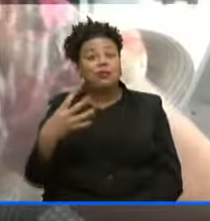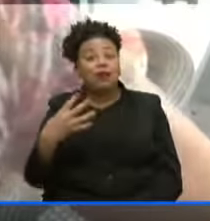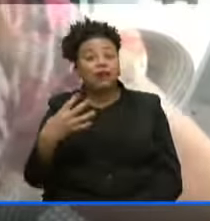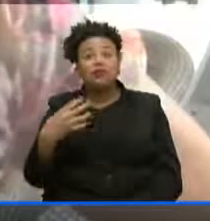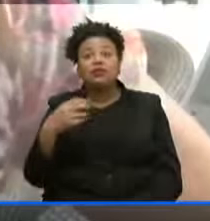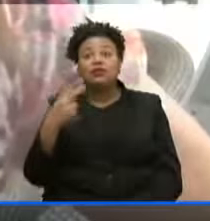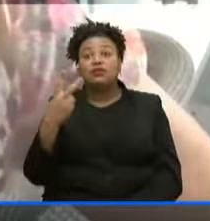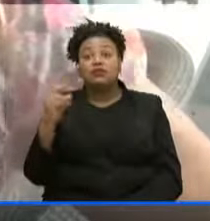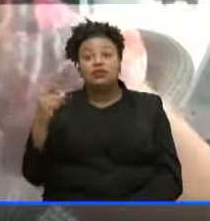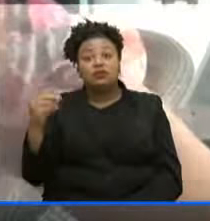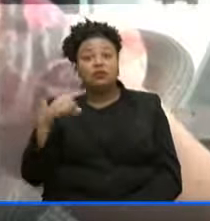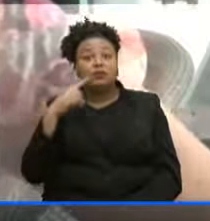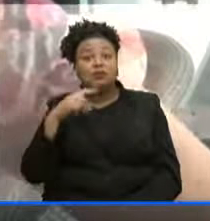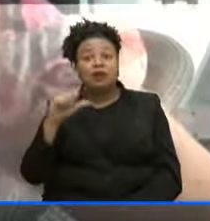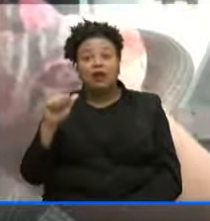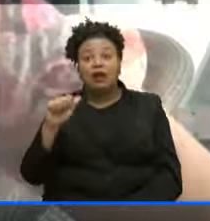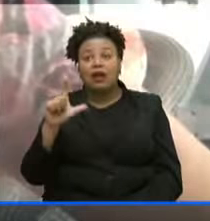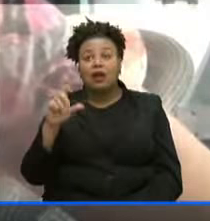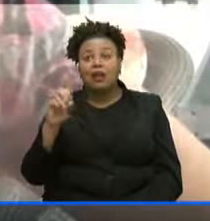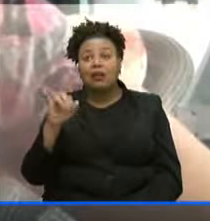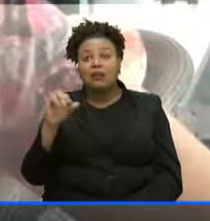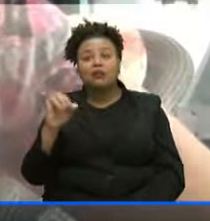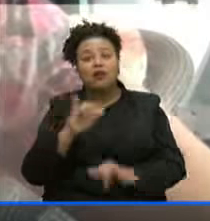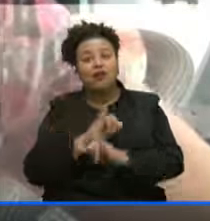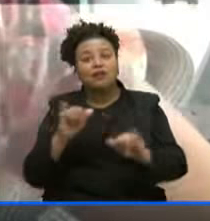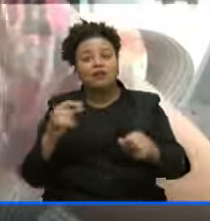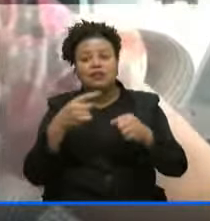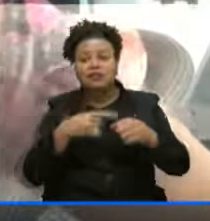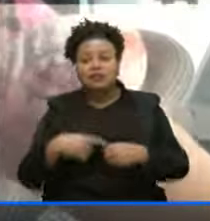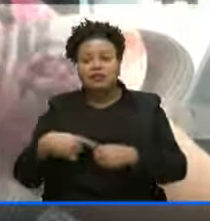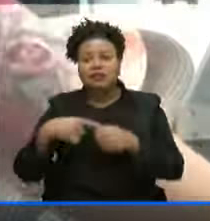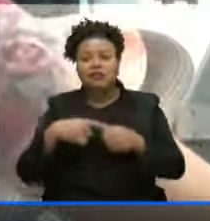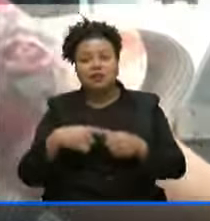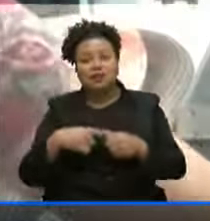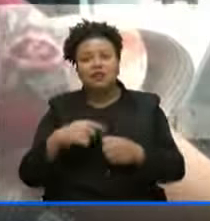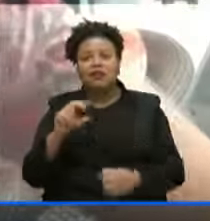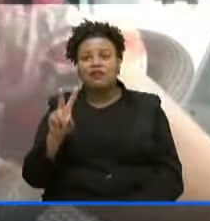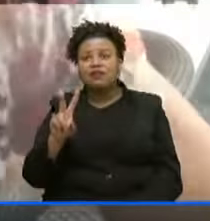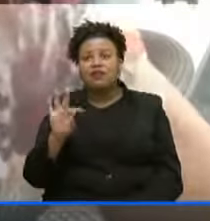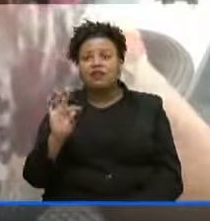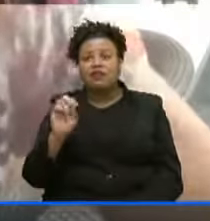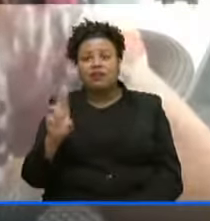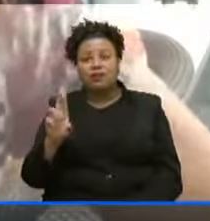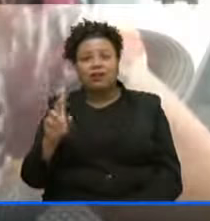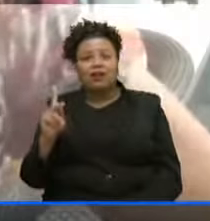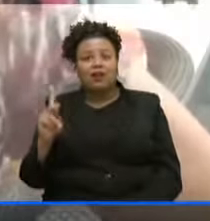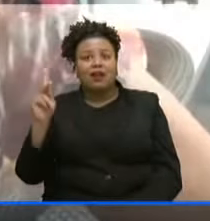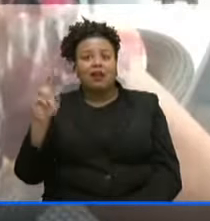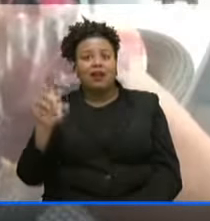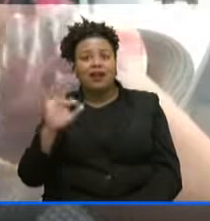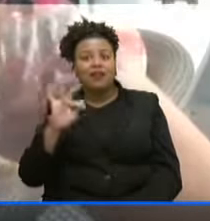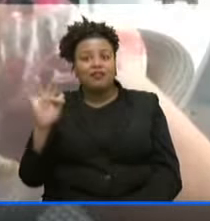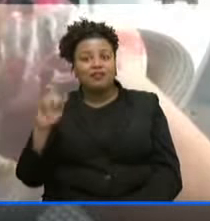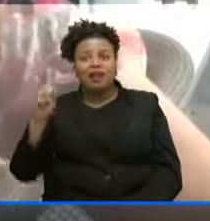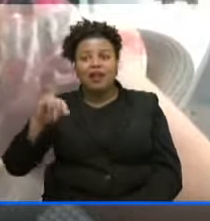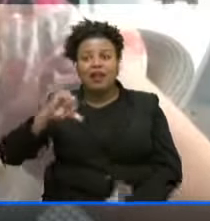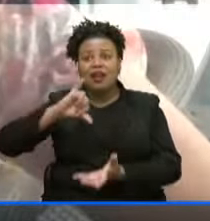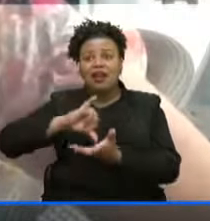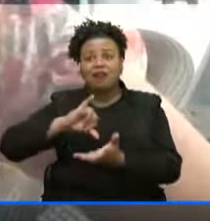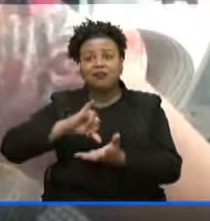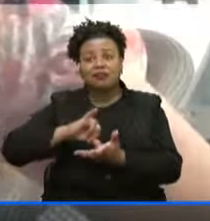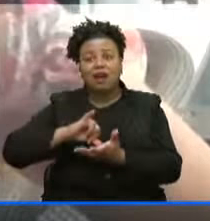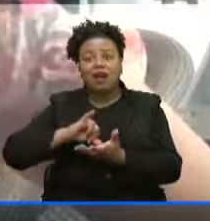54/2020, deputado Aloysio Klasman, declara o município Vitor Greff como a capital estadual da cuca